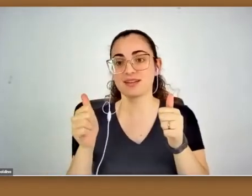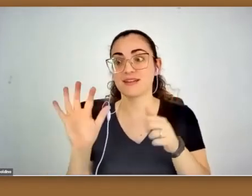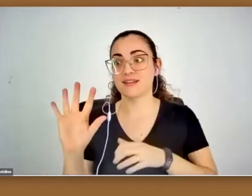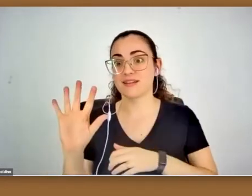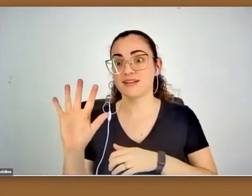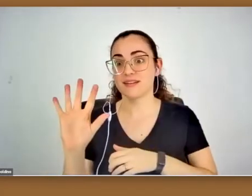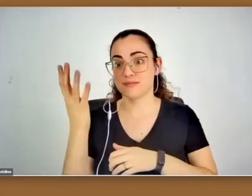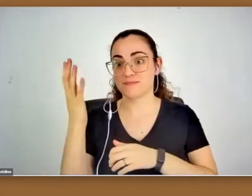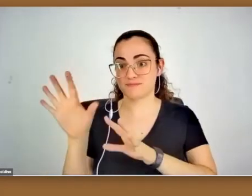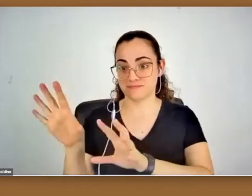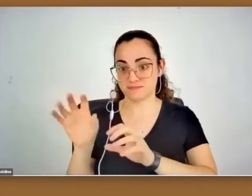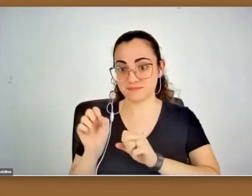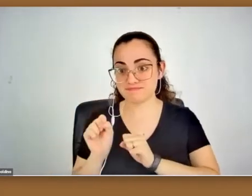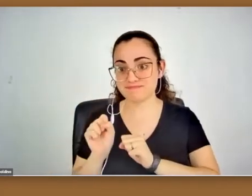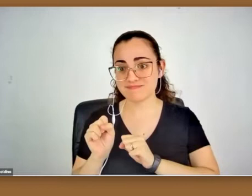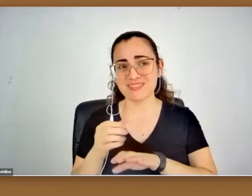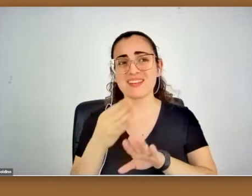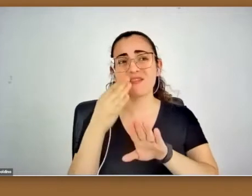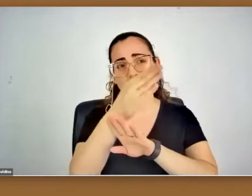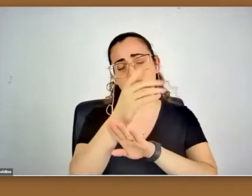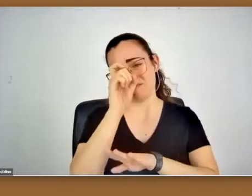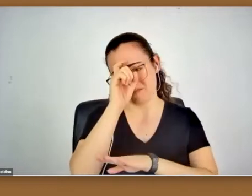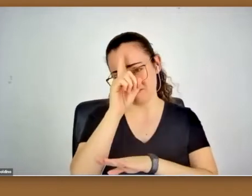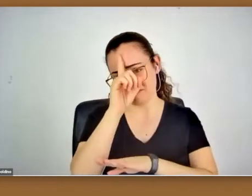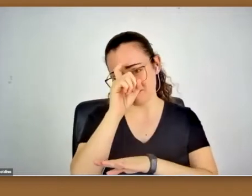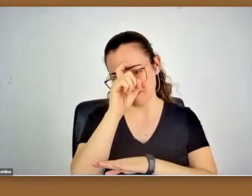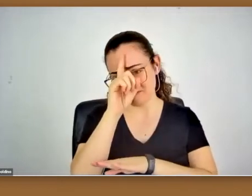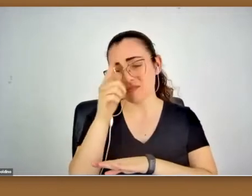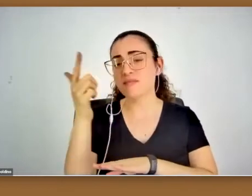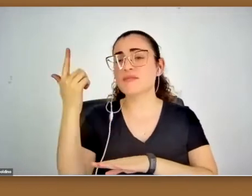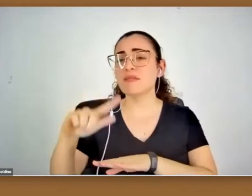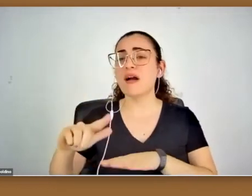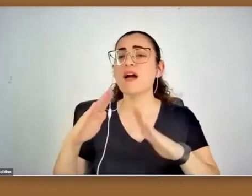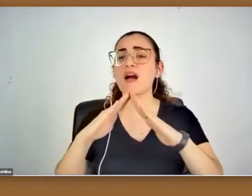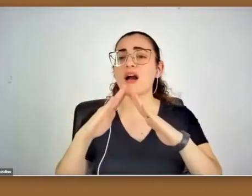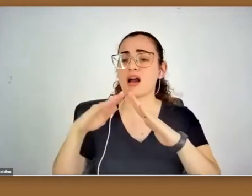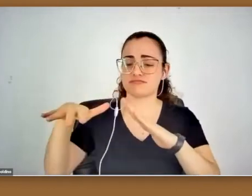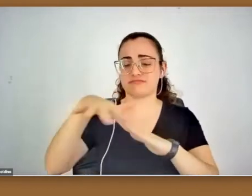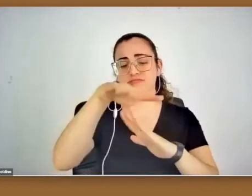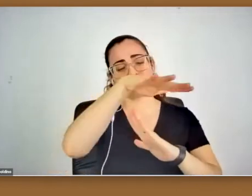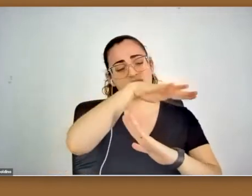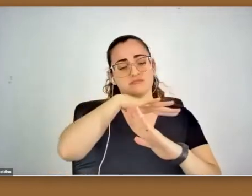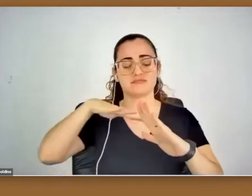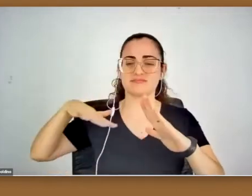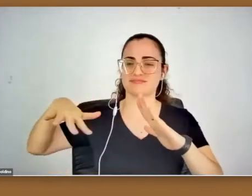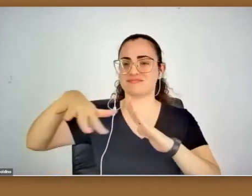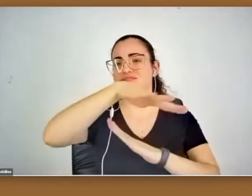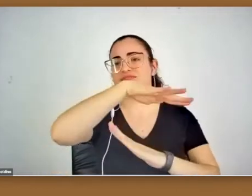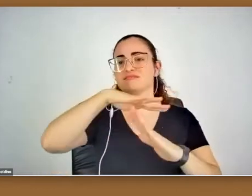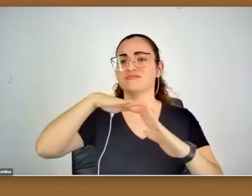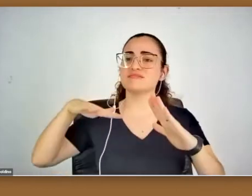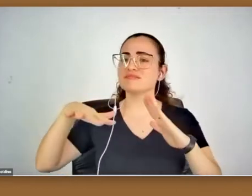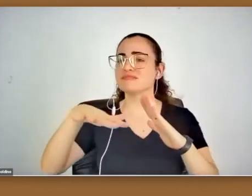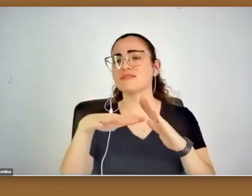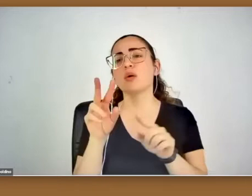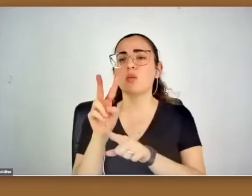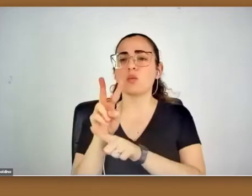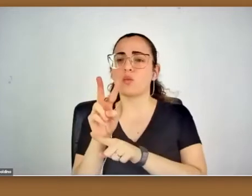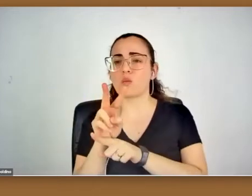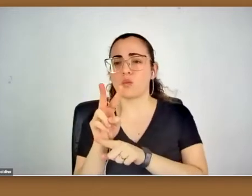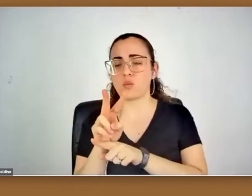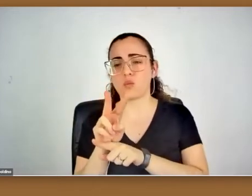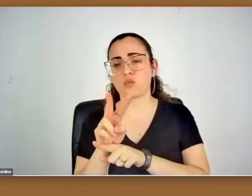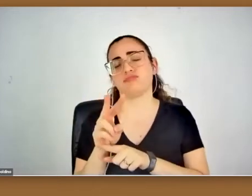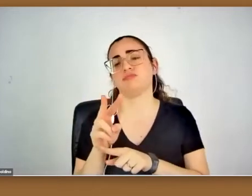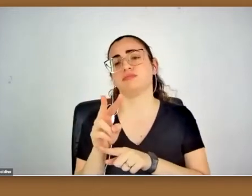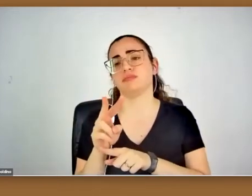esses criadouros aí em torno das casas de vocês. Tomar conta do ambiente que a gente vive e exigir do governo que se